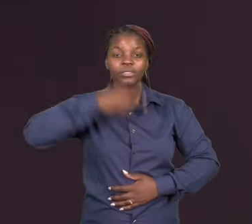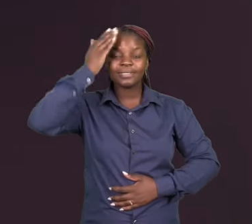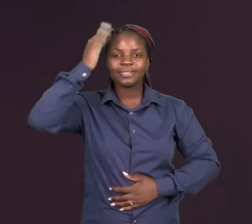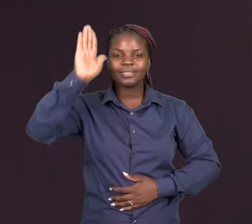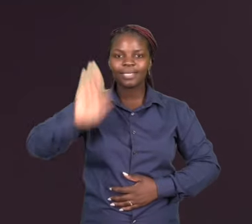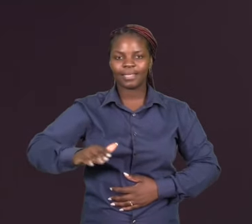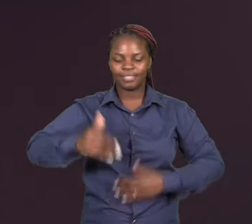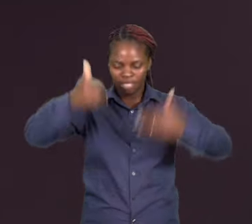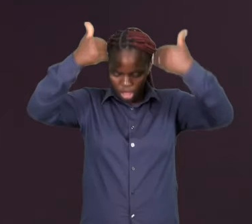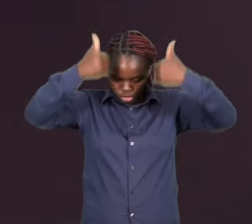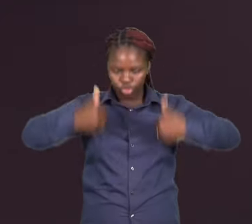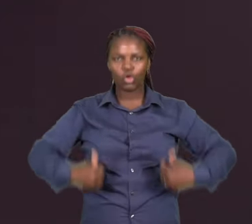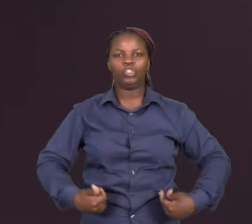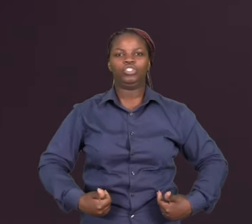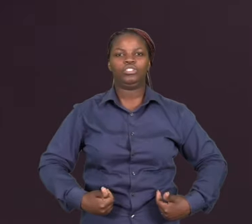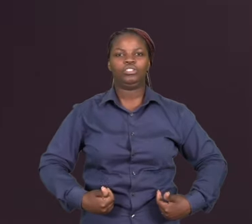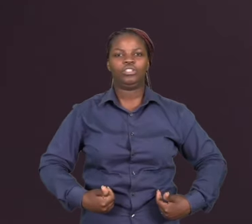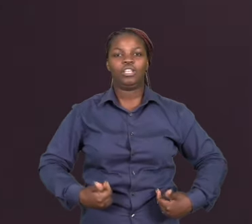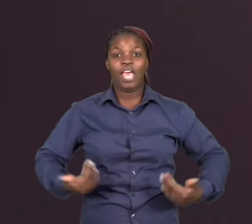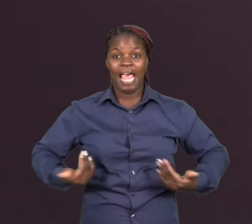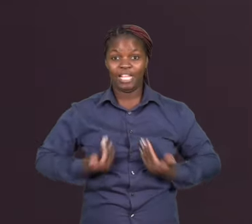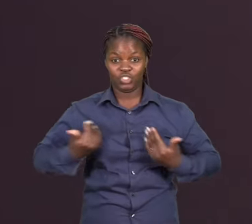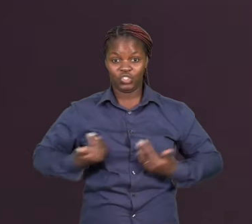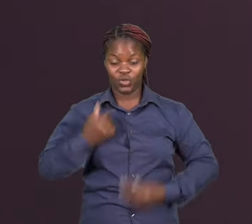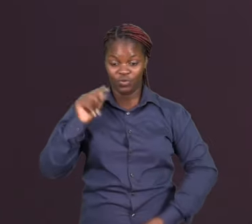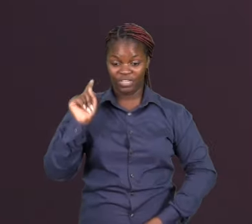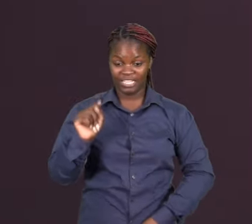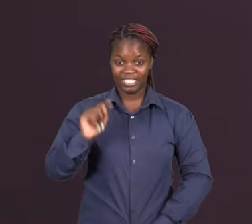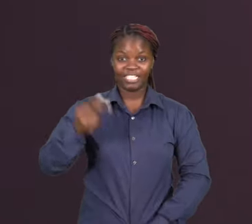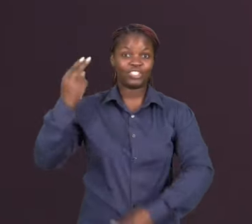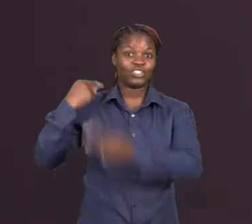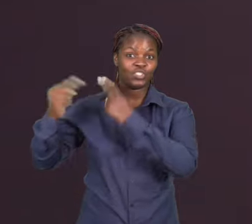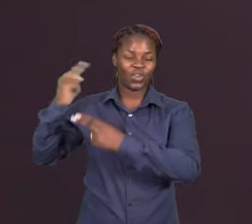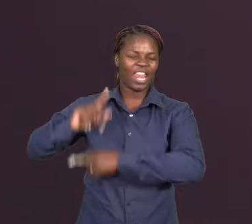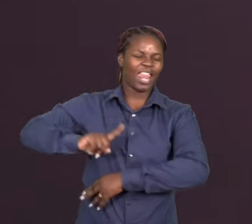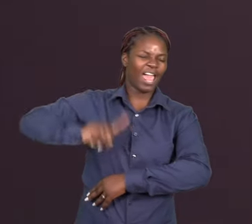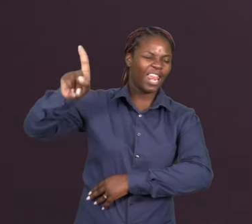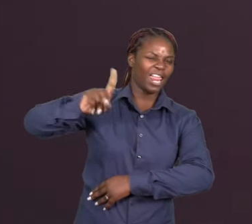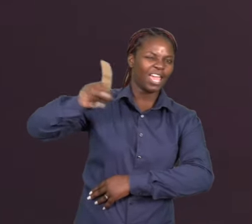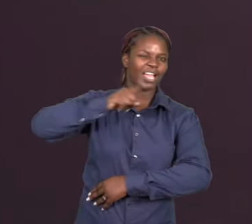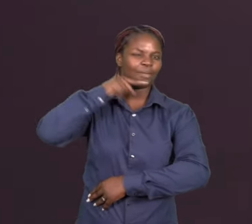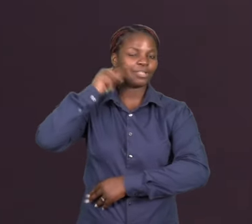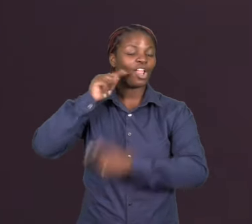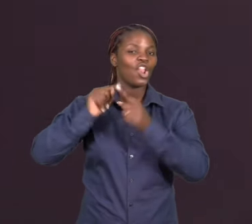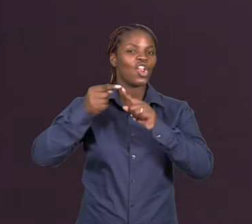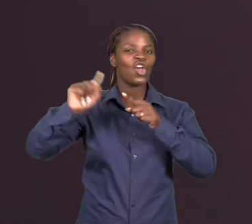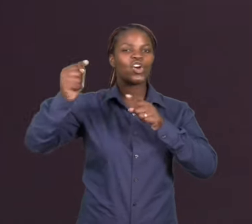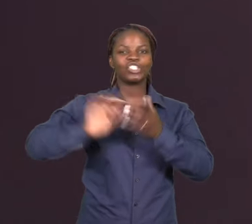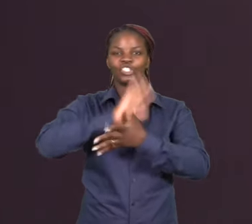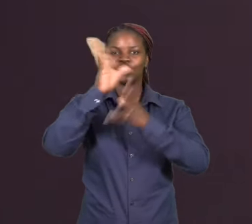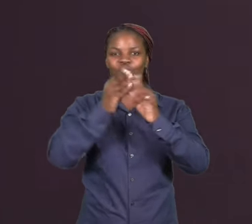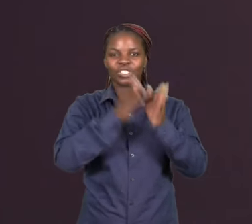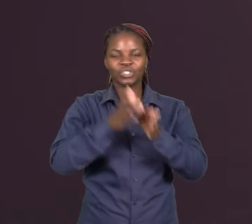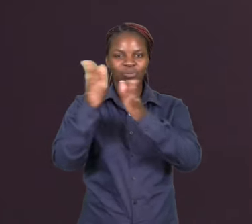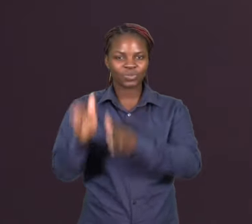a jovem da história muitas vezes lá em Cabo Delgado distante de toda a família amigos viu-se na posição